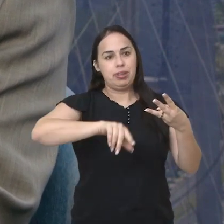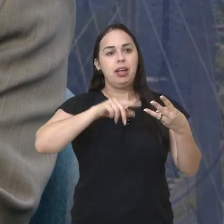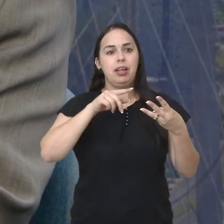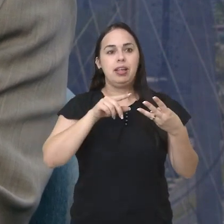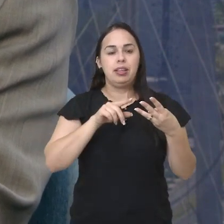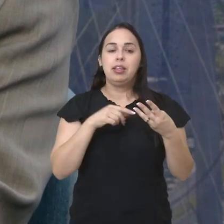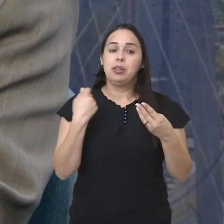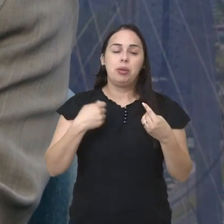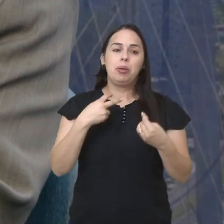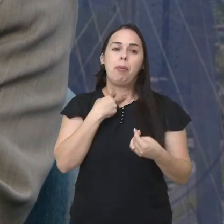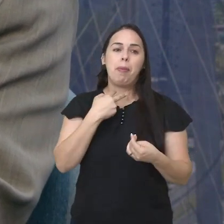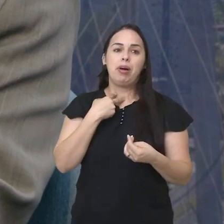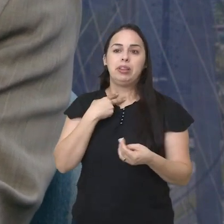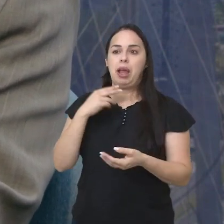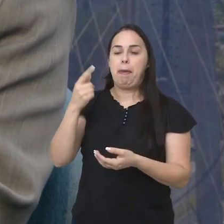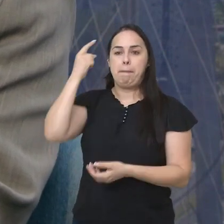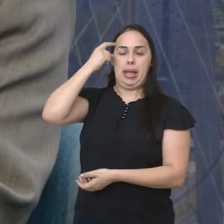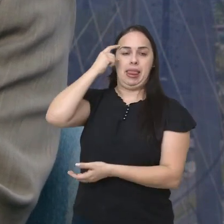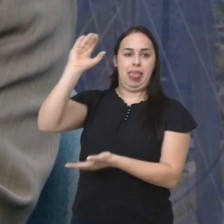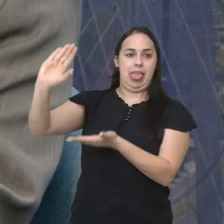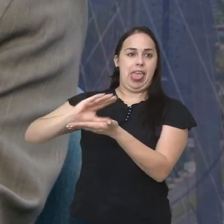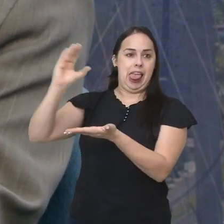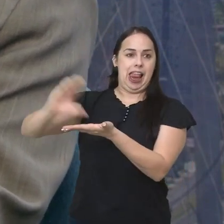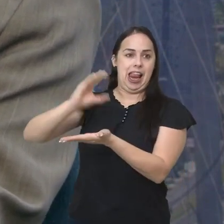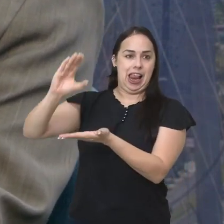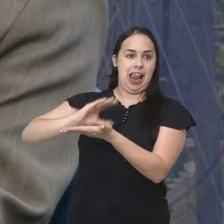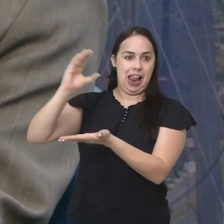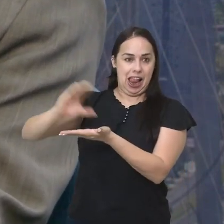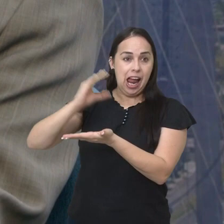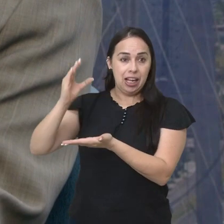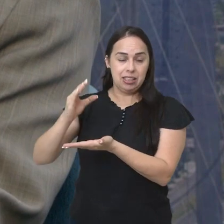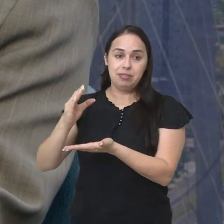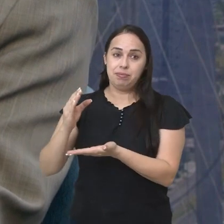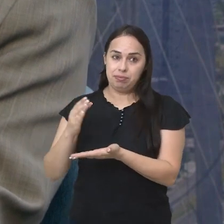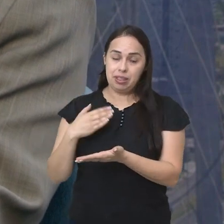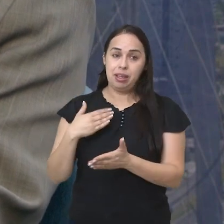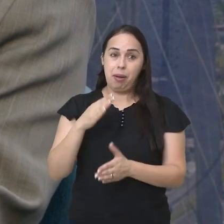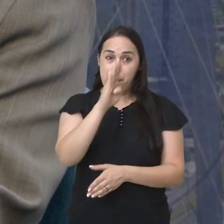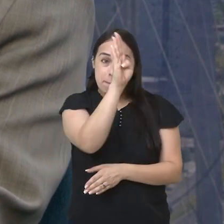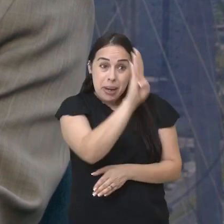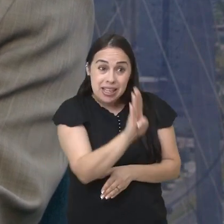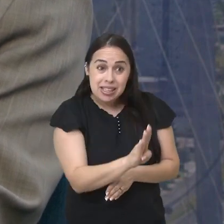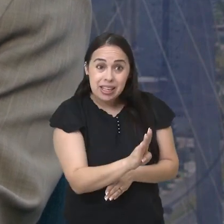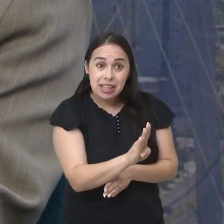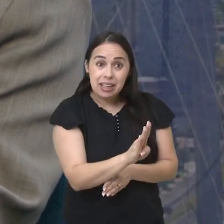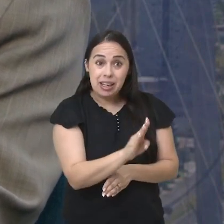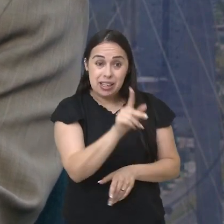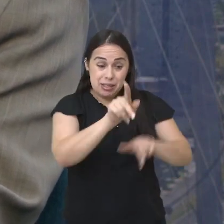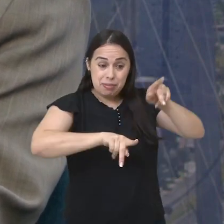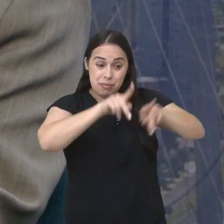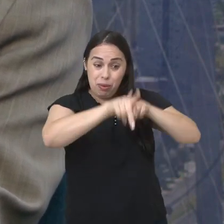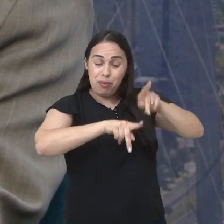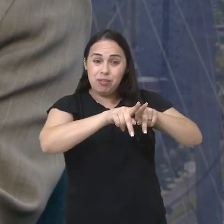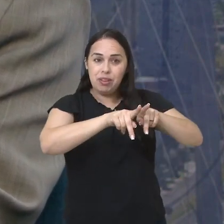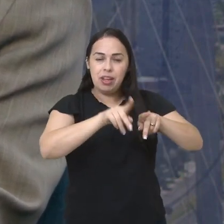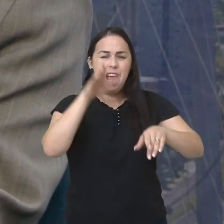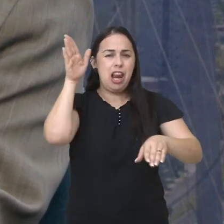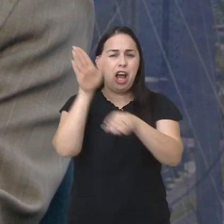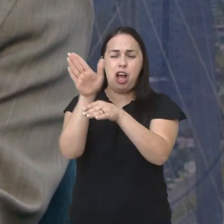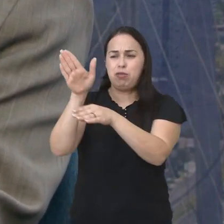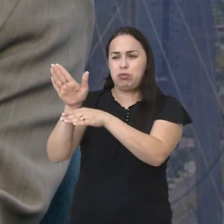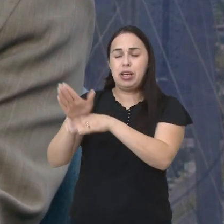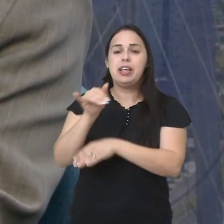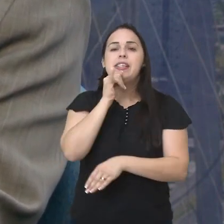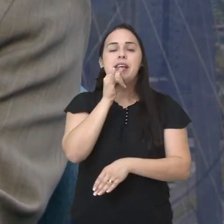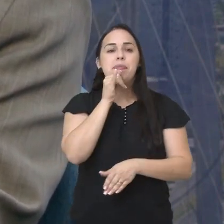com isso. Sim. Porque o volume de dinheiro é grande, aquilo que eu falei, o brasileiro ele põe o coração em tudo, ele doa, ele ajuda.